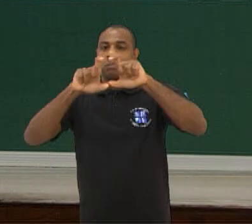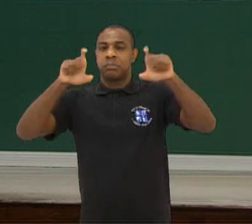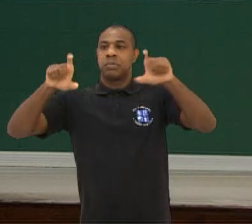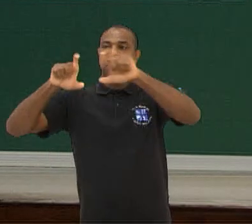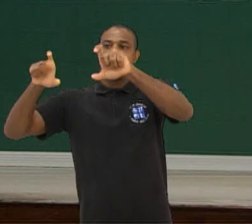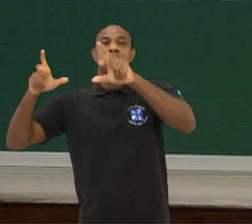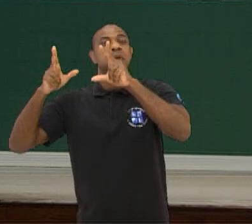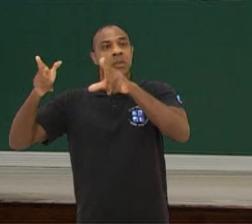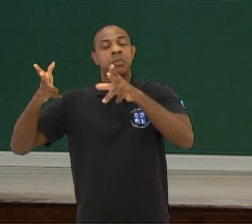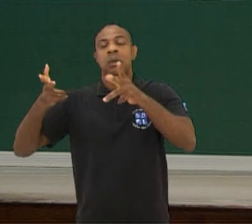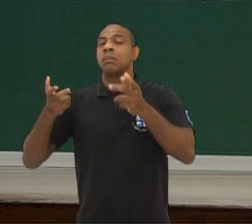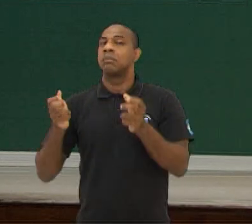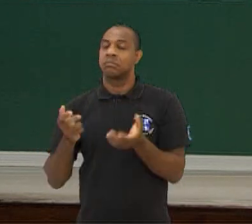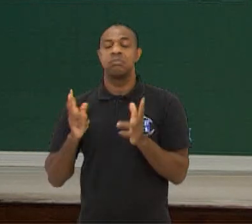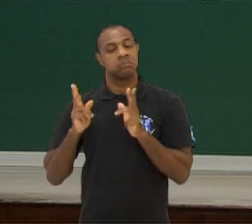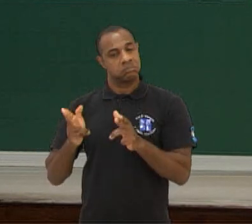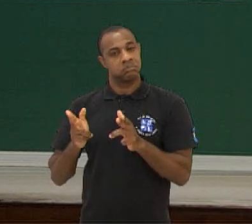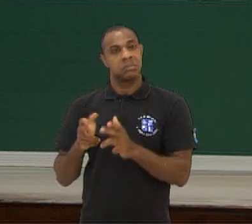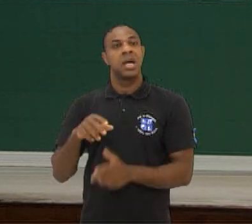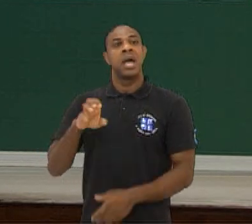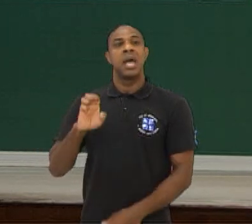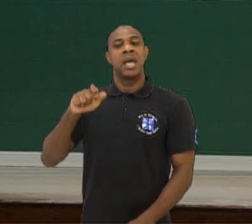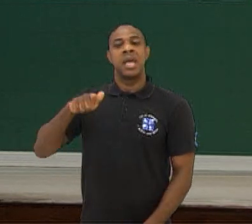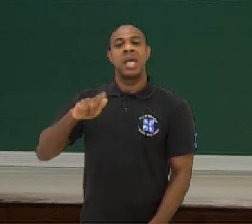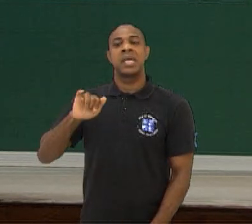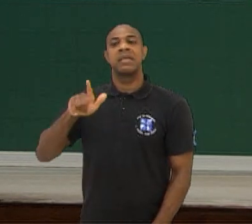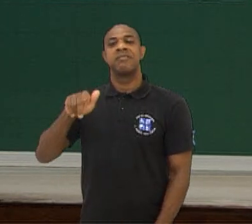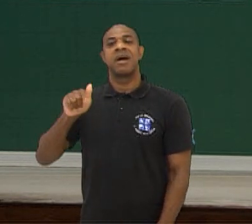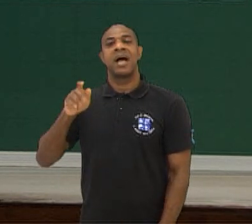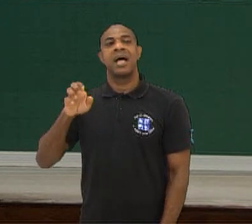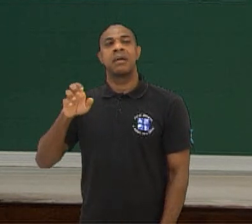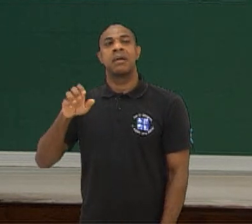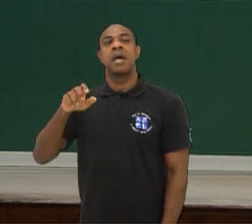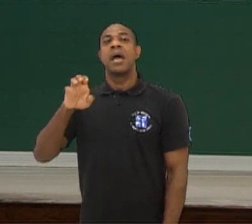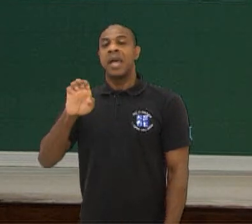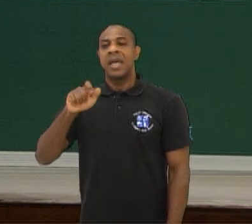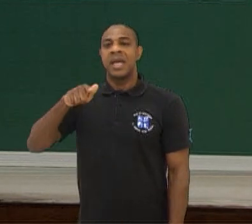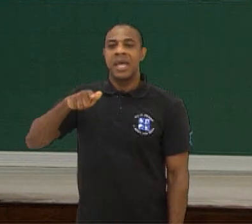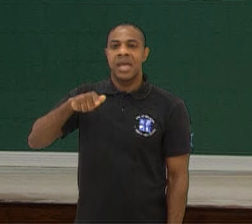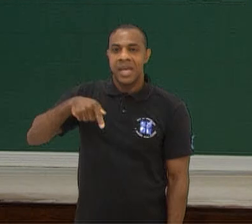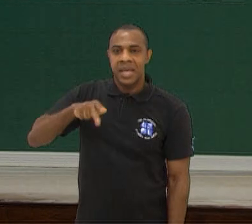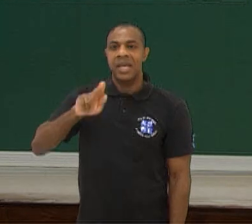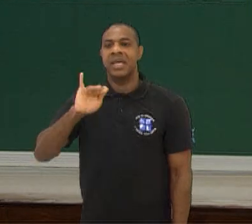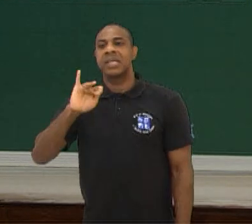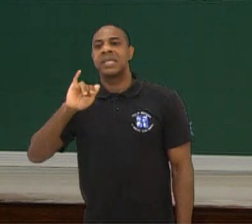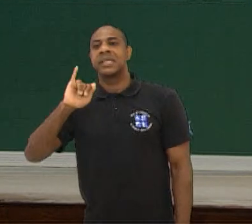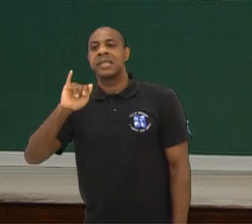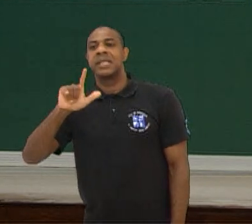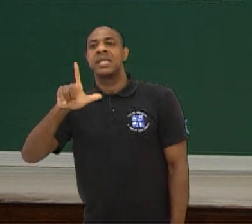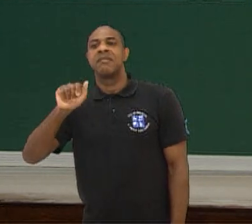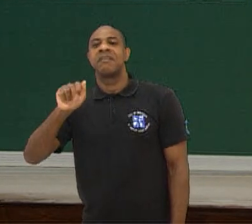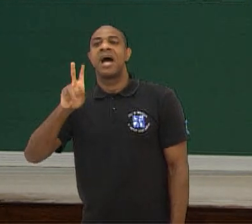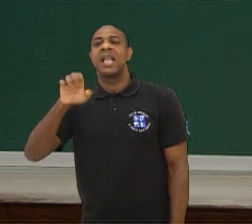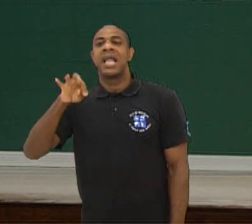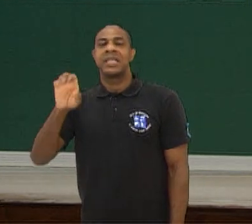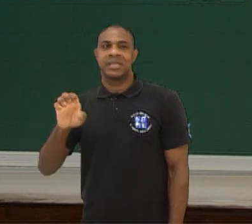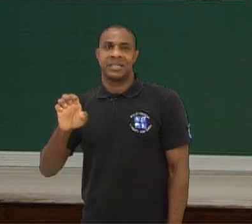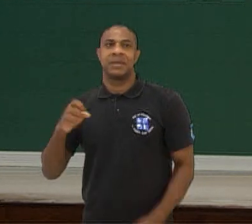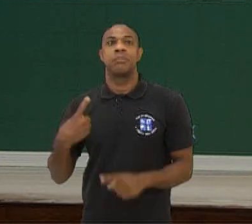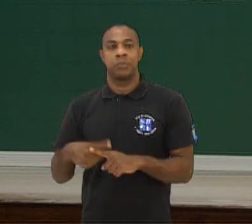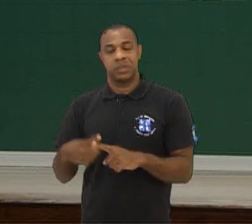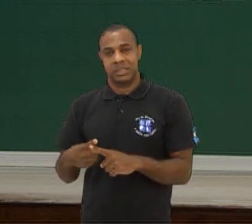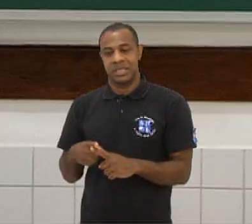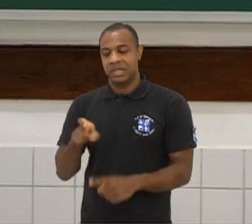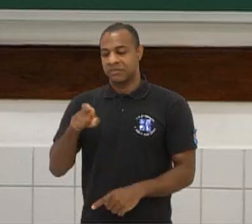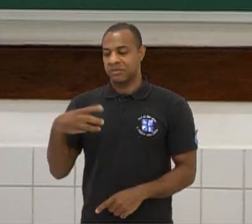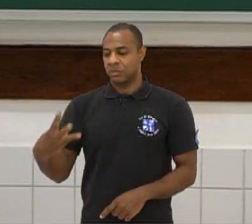e 3x menos 5 igual a 4. Por que elas são equivalentes? X igual a 3, x igual a 3. Tudo